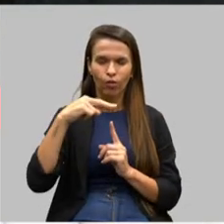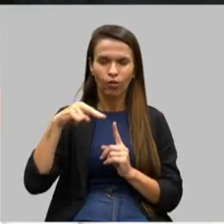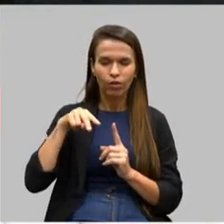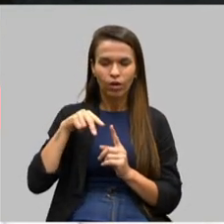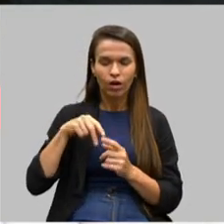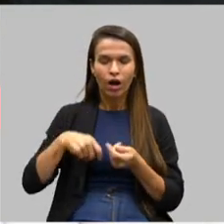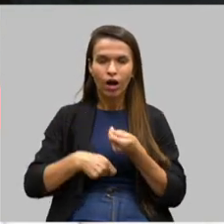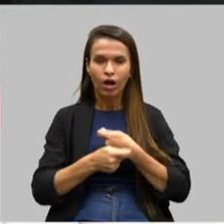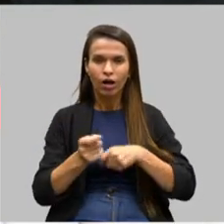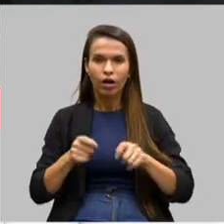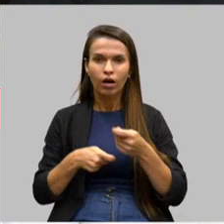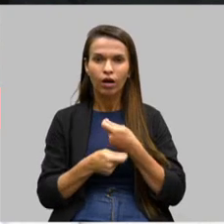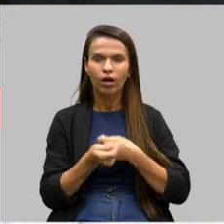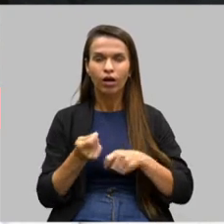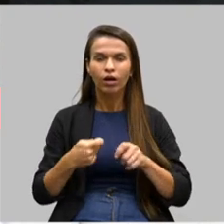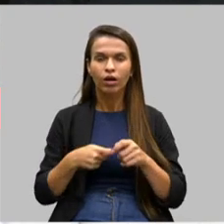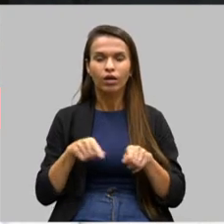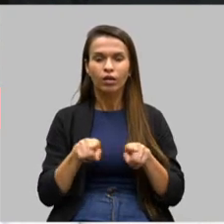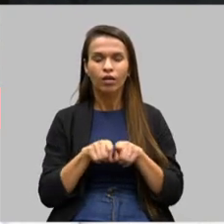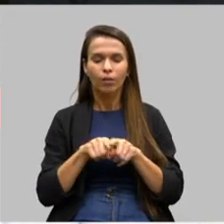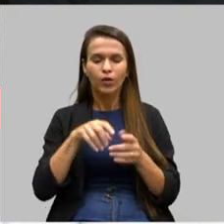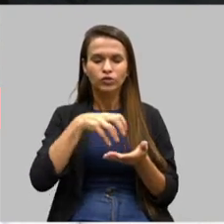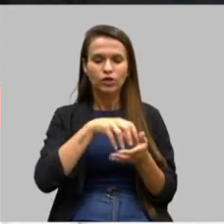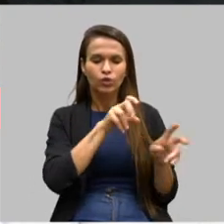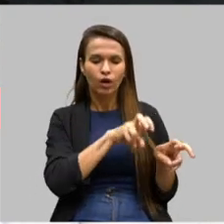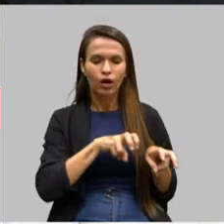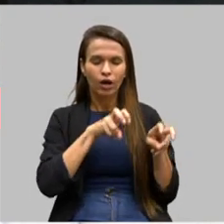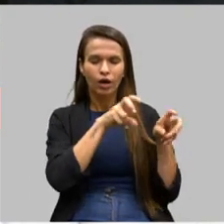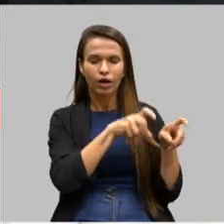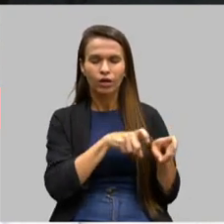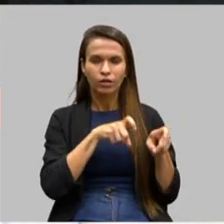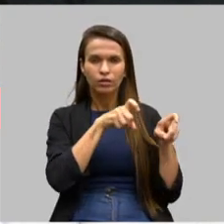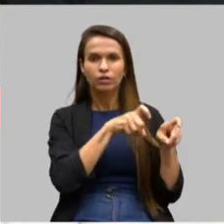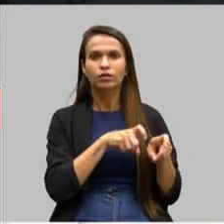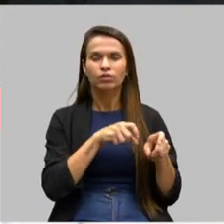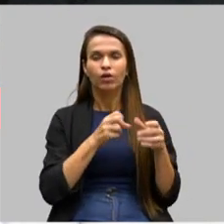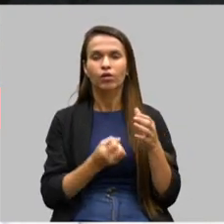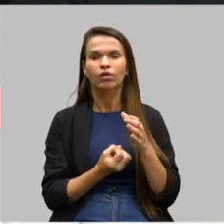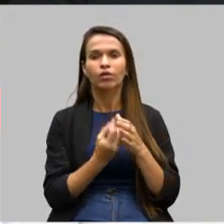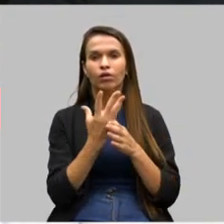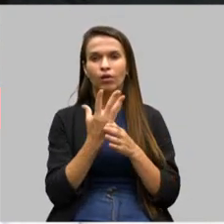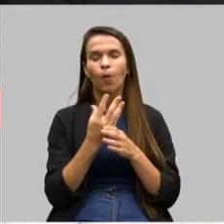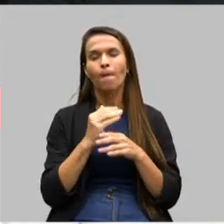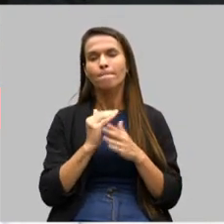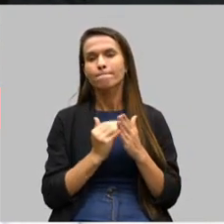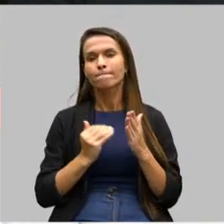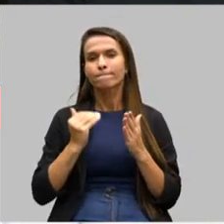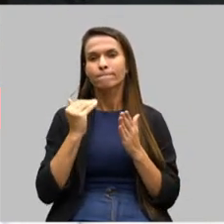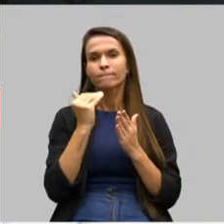ter em conta, e o setor agrícola é aquele onde isso surge talvez com mais